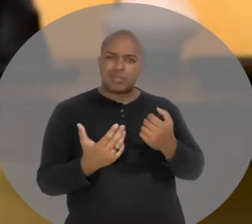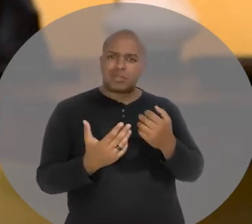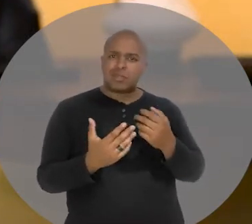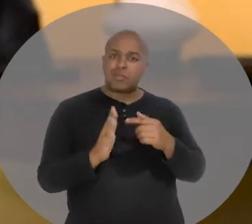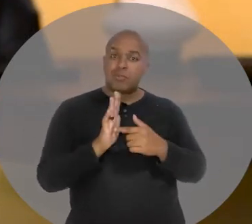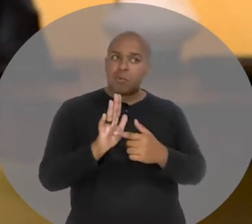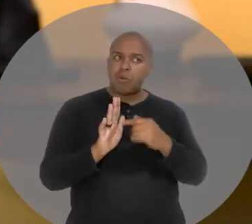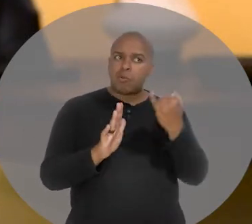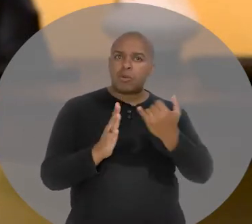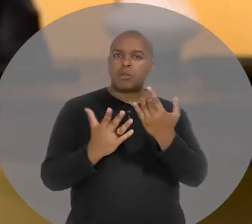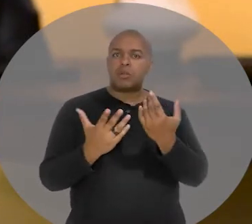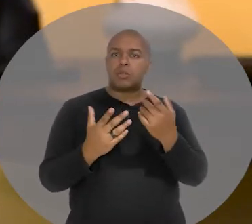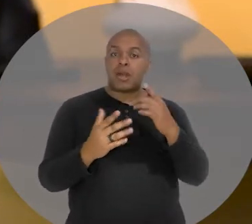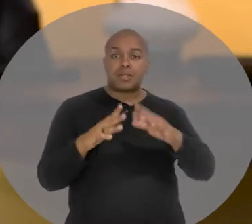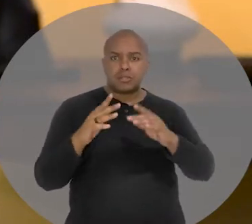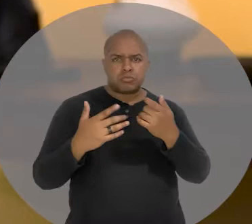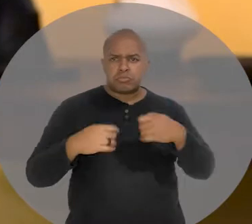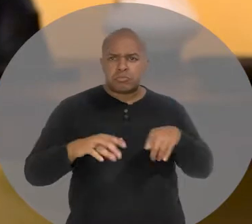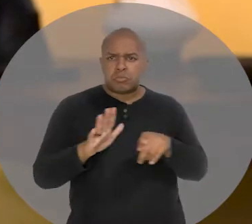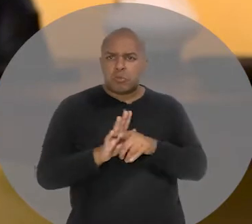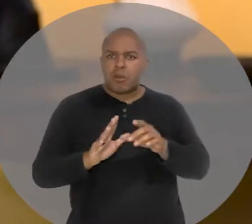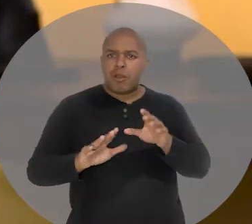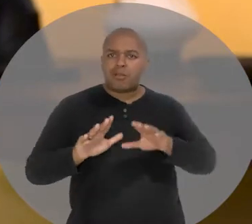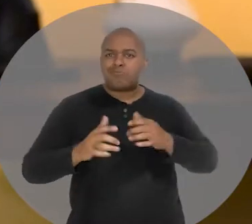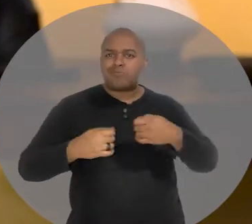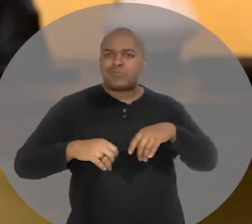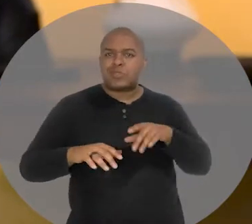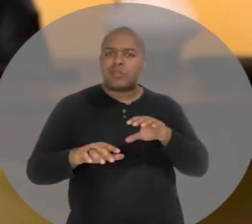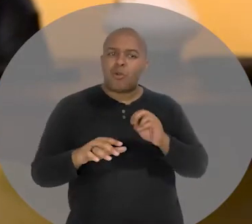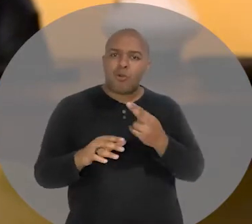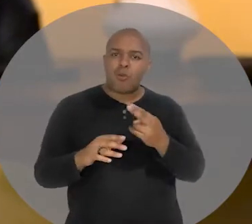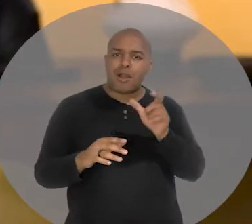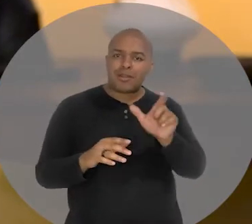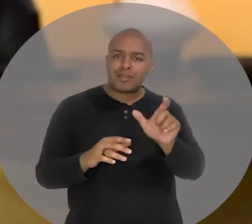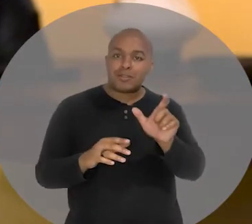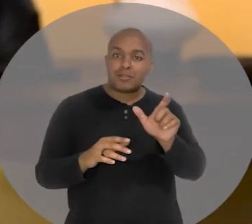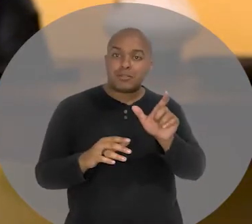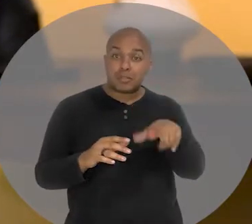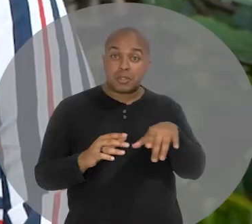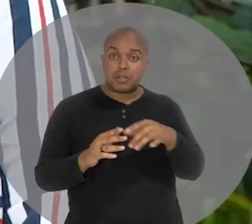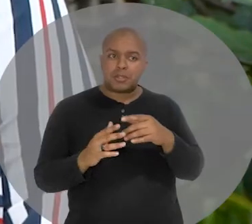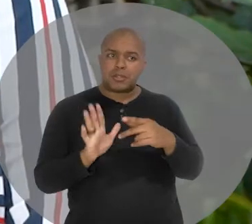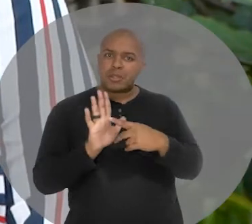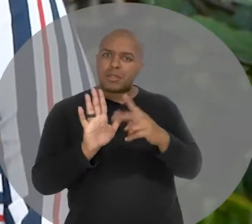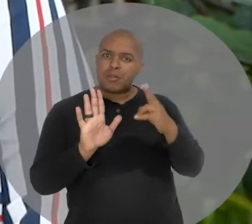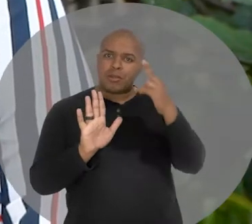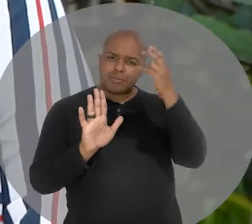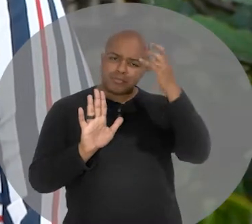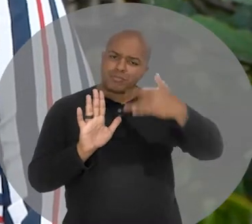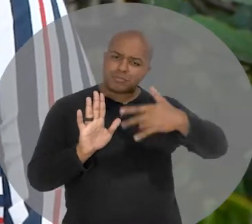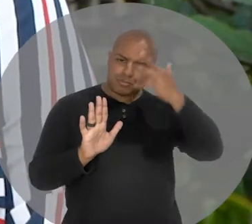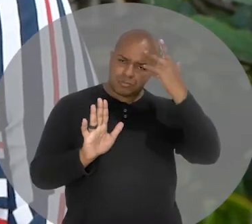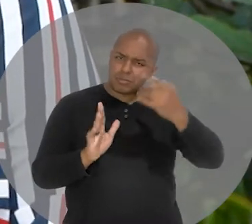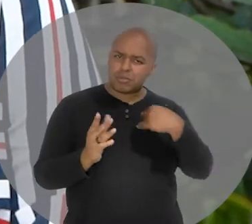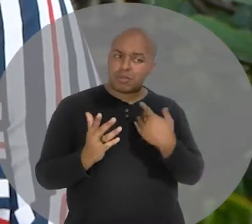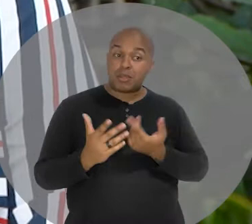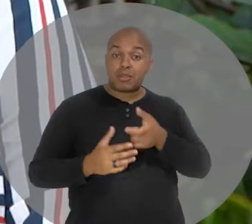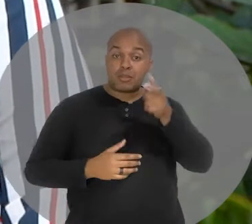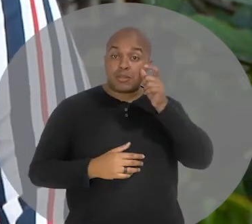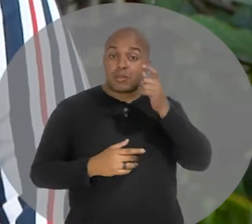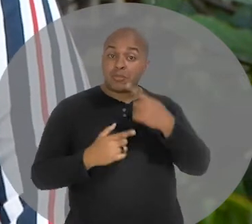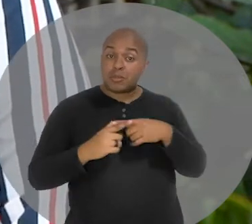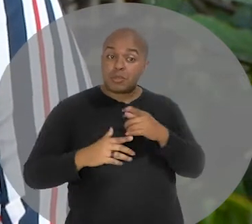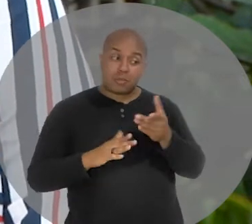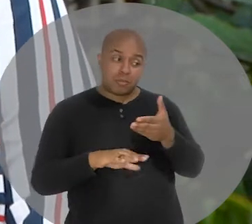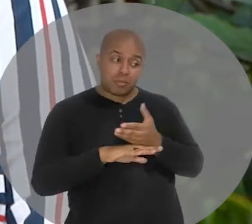um lugar que não necessariamente seria necessário ou que não necessariamente é aquilo que diz a própria pessoa. Foi muito interessante porque eu participei